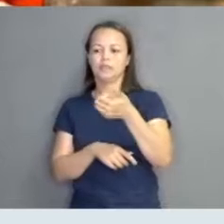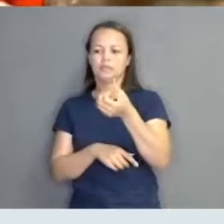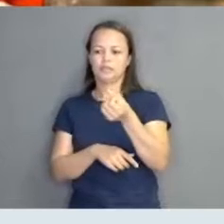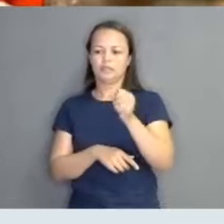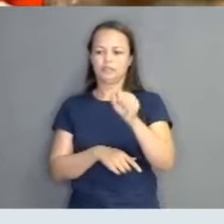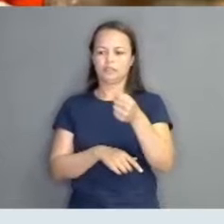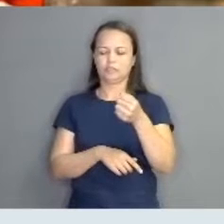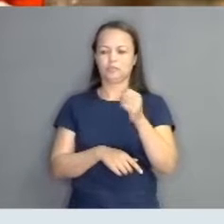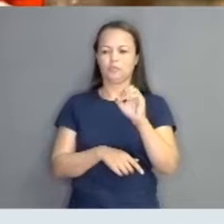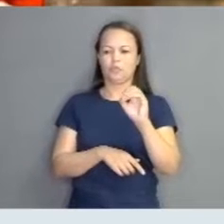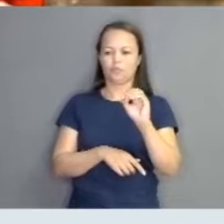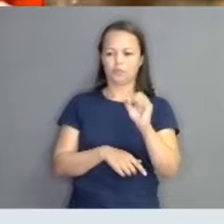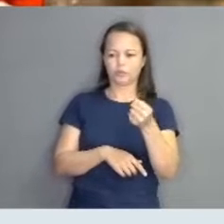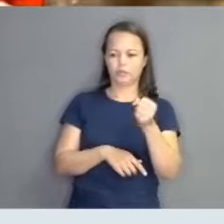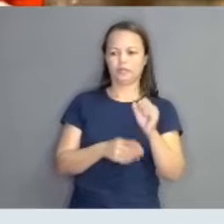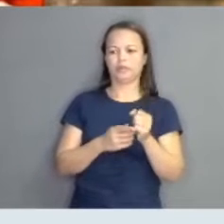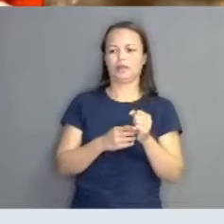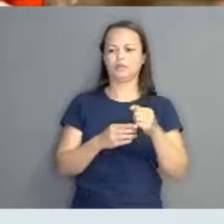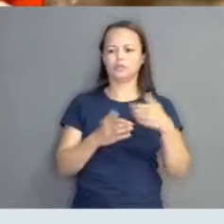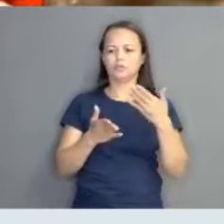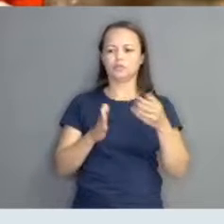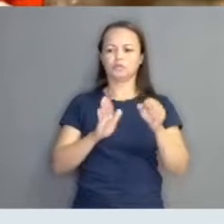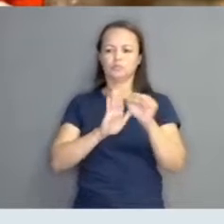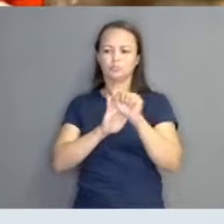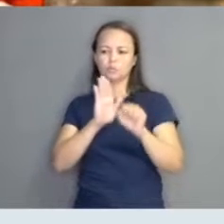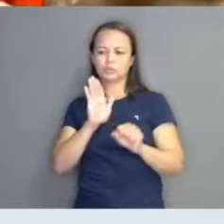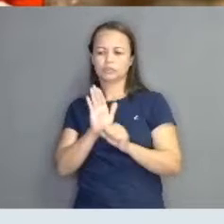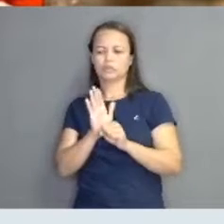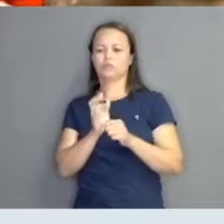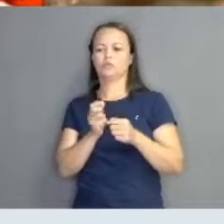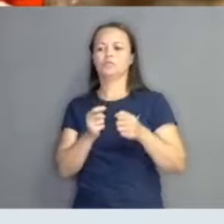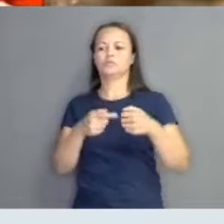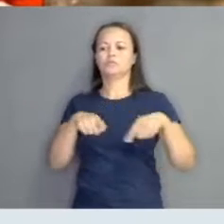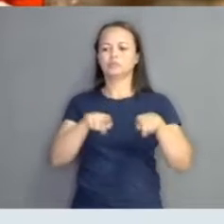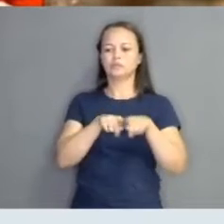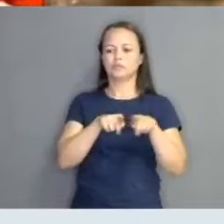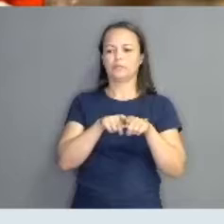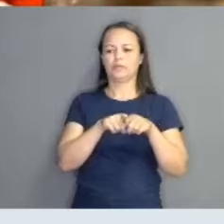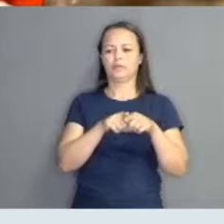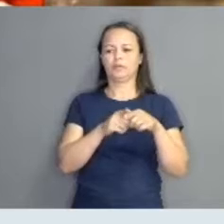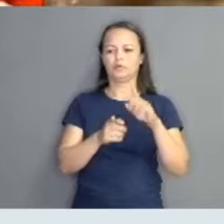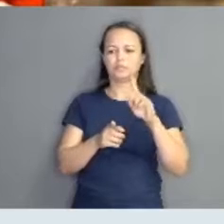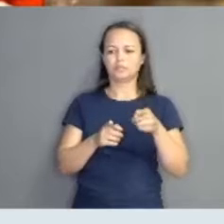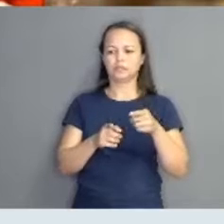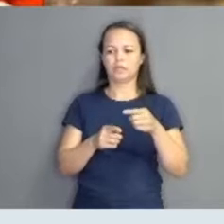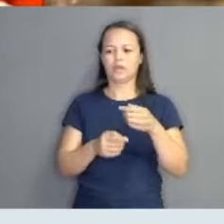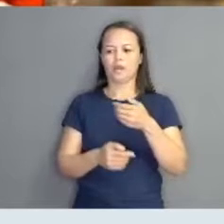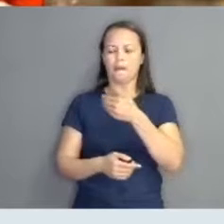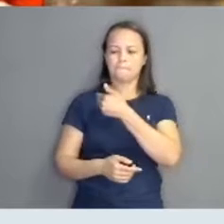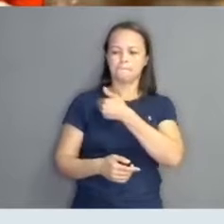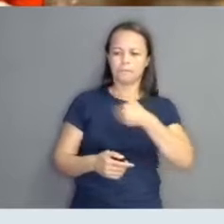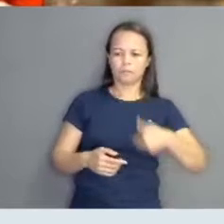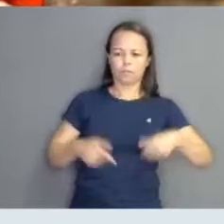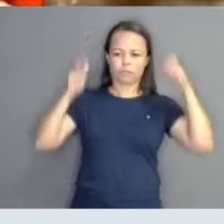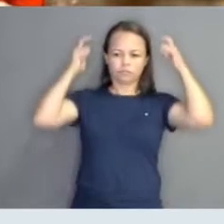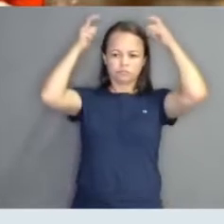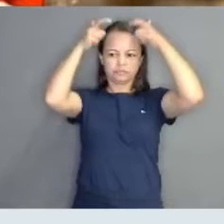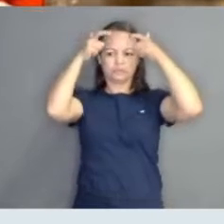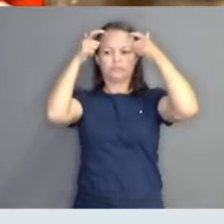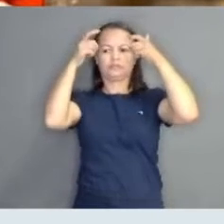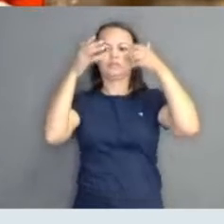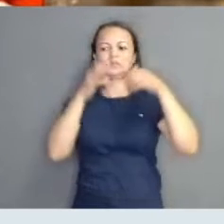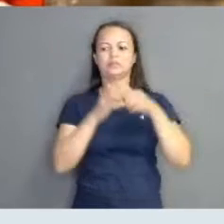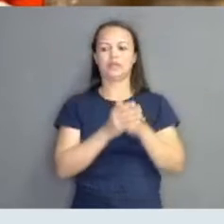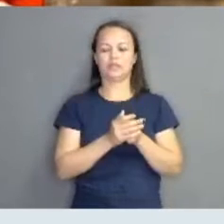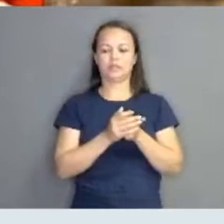do século XVII, 1640, e 1688, a segunda metade do século XVII, tá? Não esquece